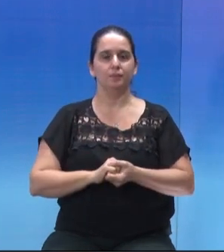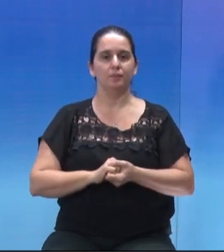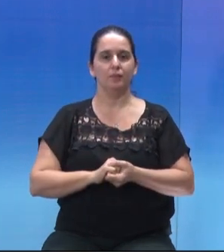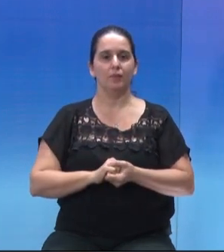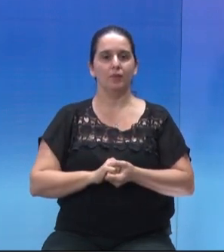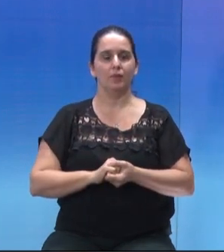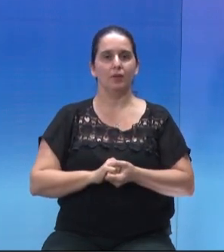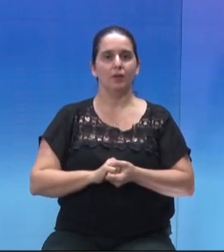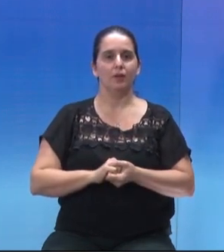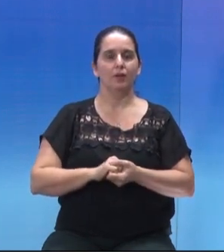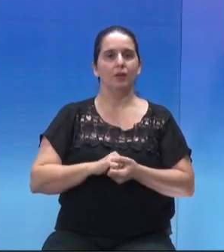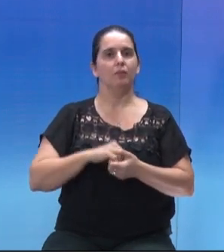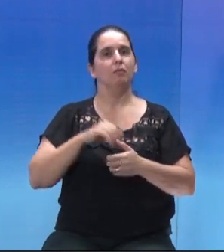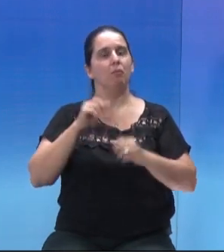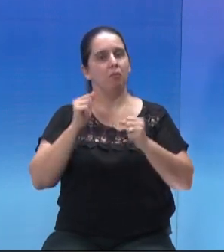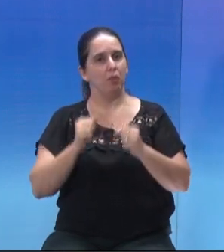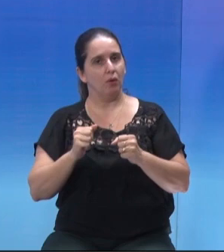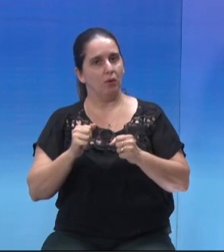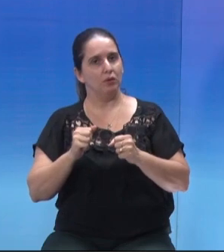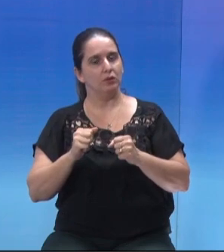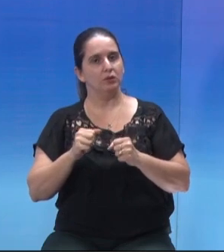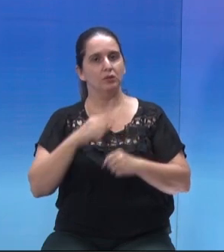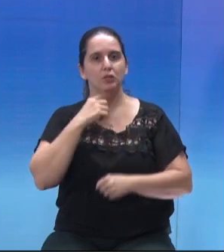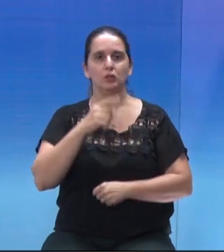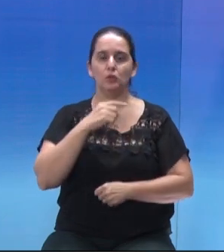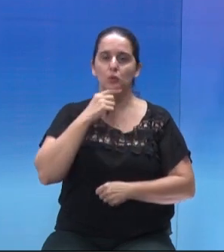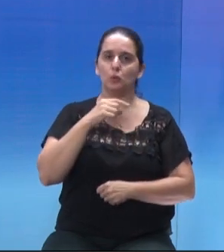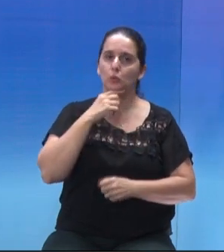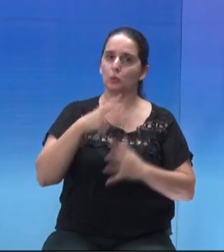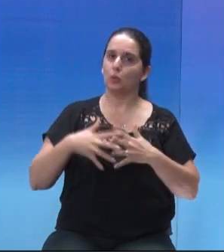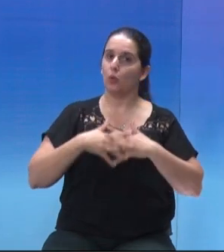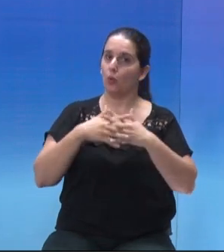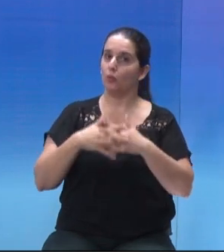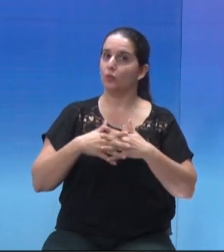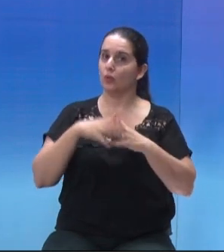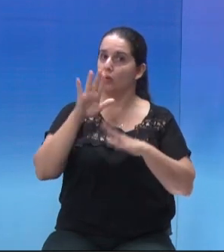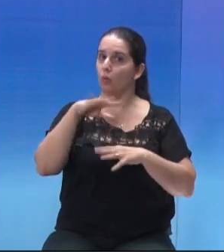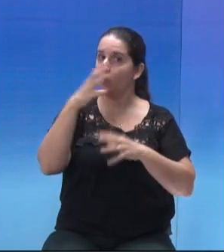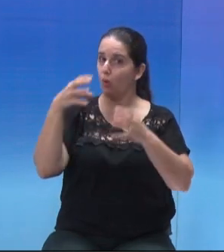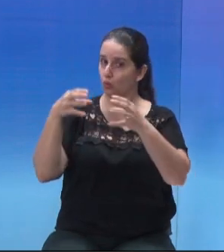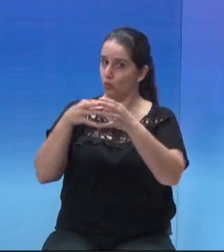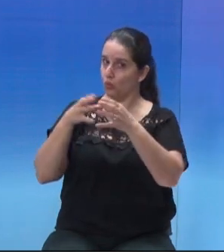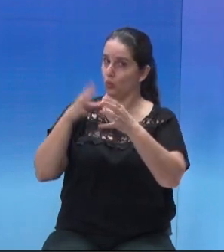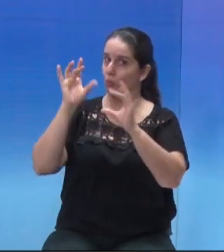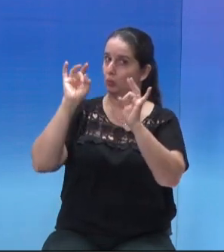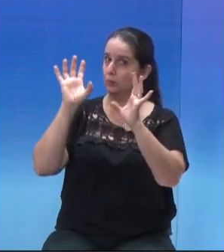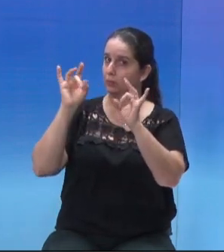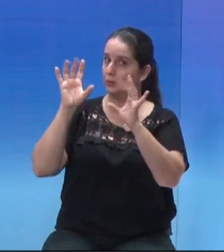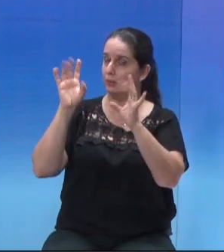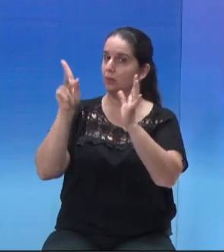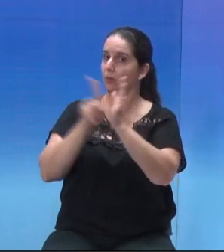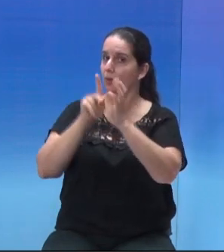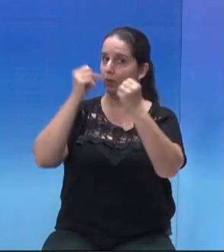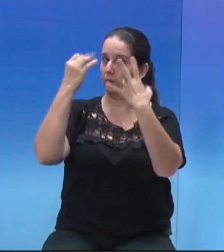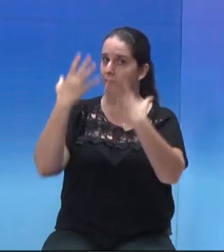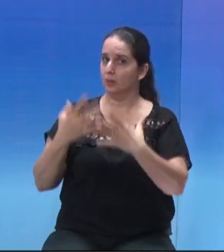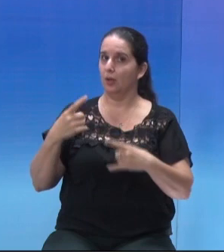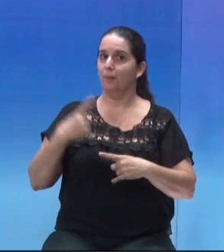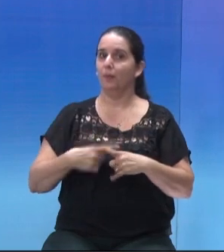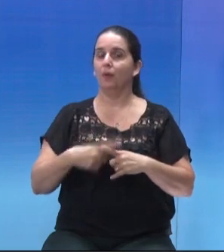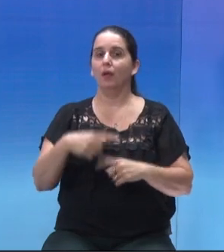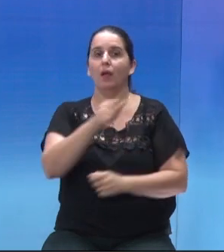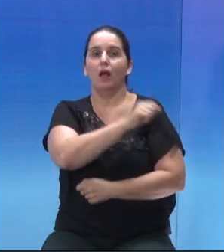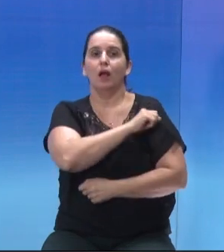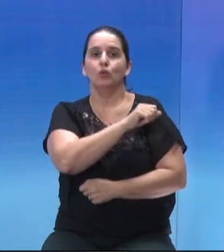pode se enganar, a gente pode não entender direito, confundir sobre qual movimento nós estamos falando. Porque o aluno, na hora de fazer o Enem,